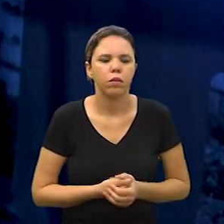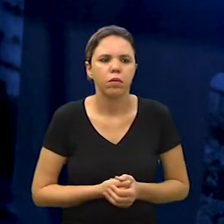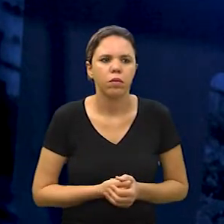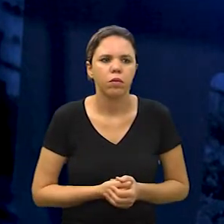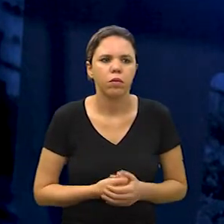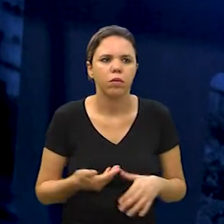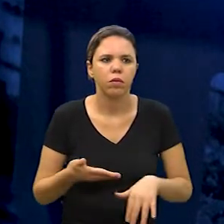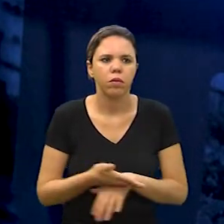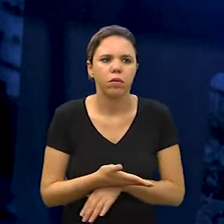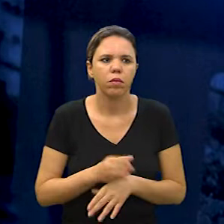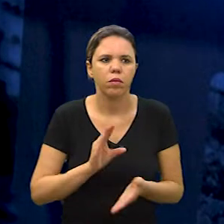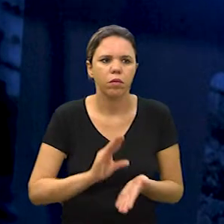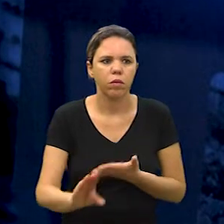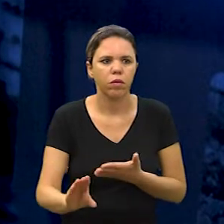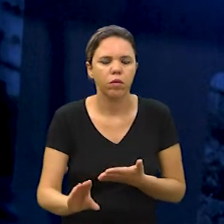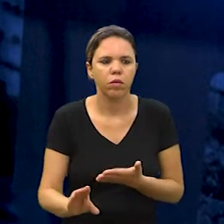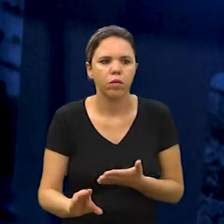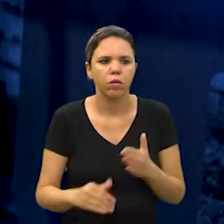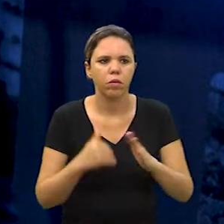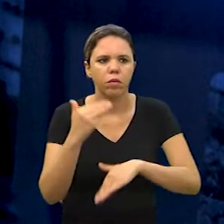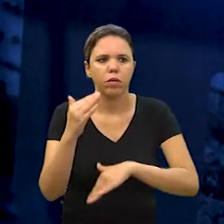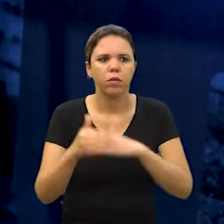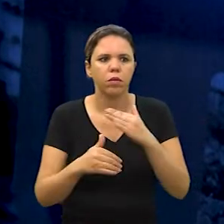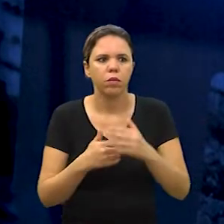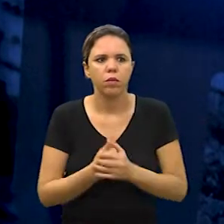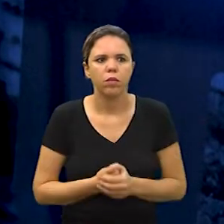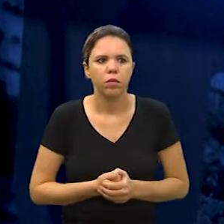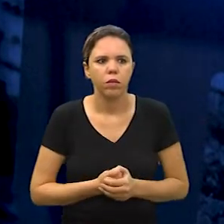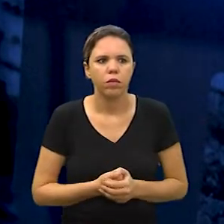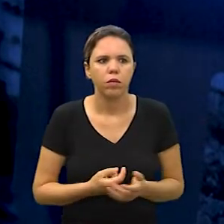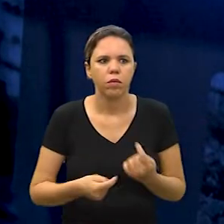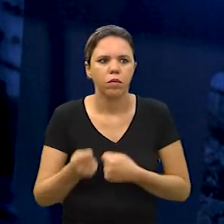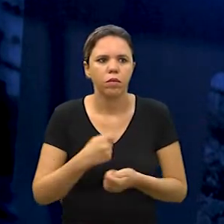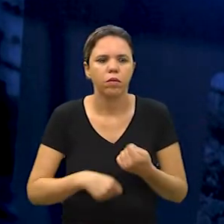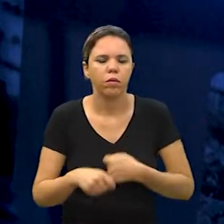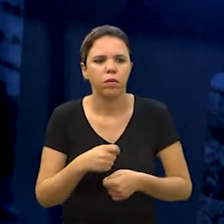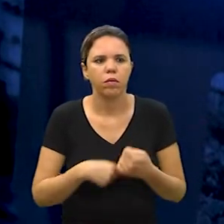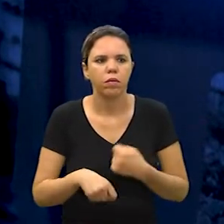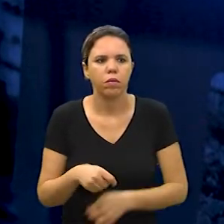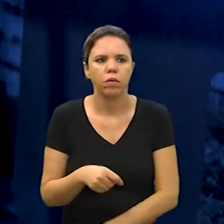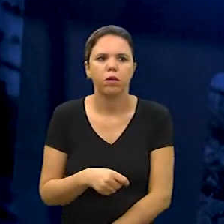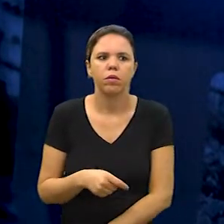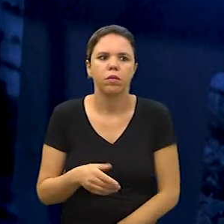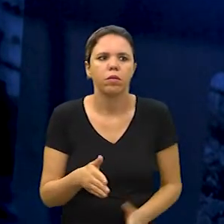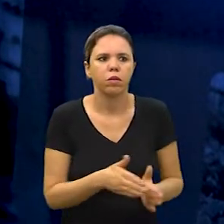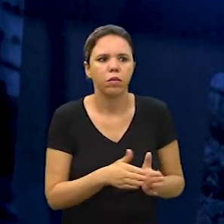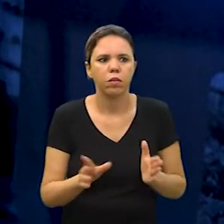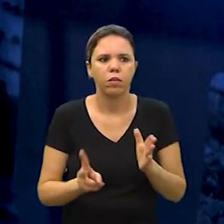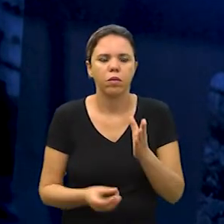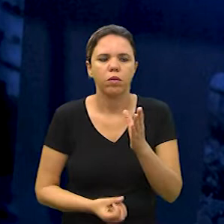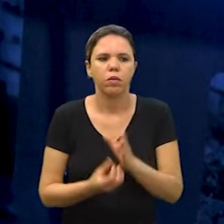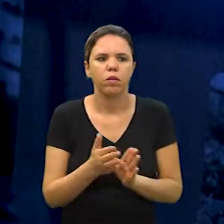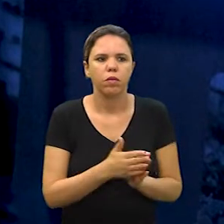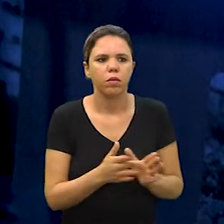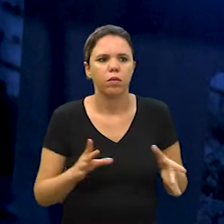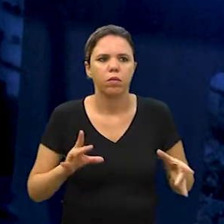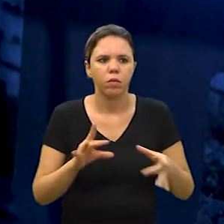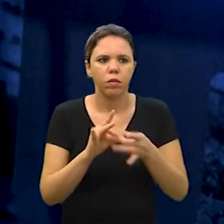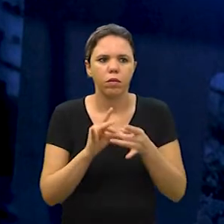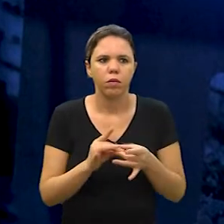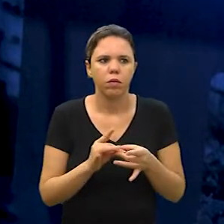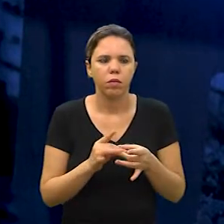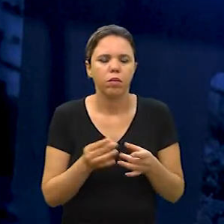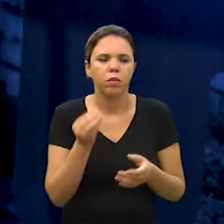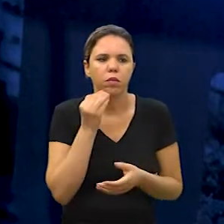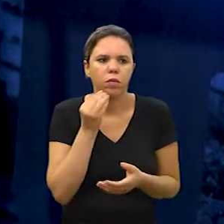que criamos os nossos investimentos e desenvolvemos o nosso negócio. No meio da jornada, sempre se cria uma joint venture, uma